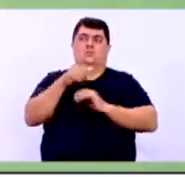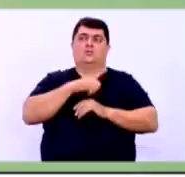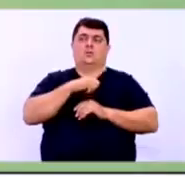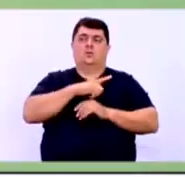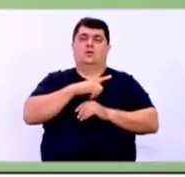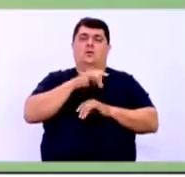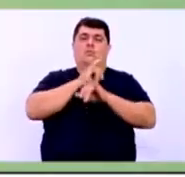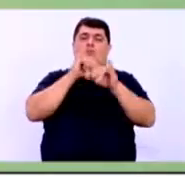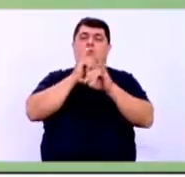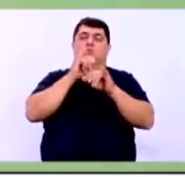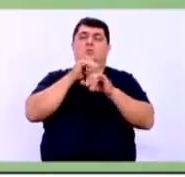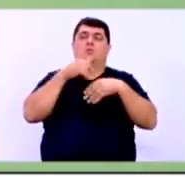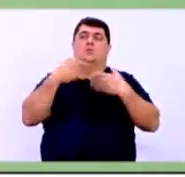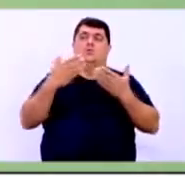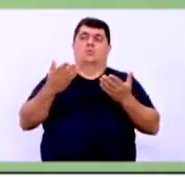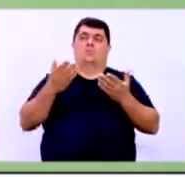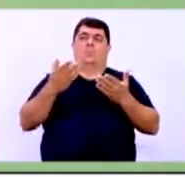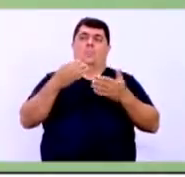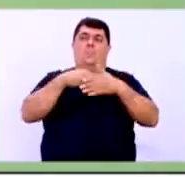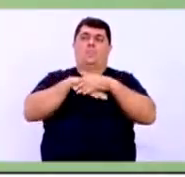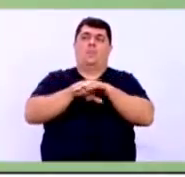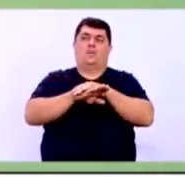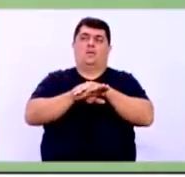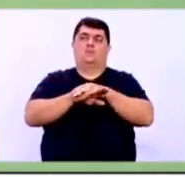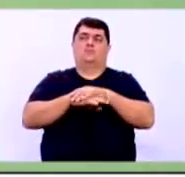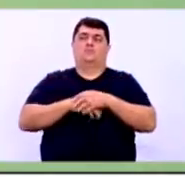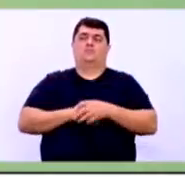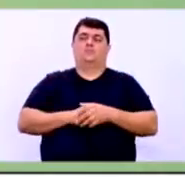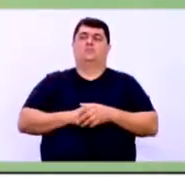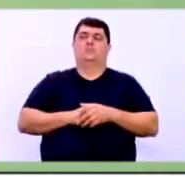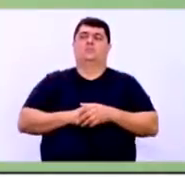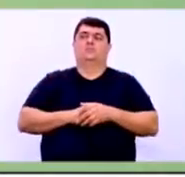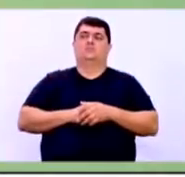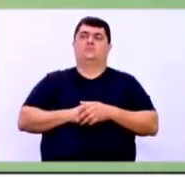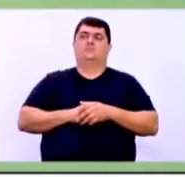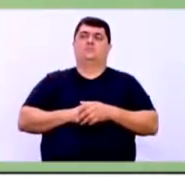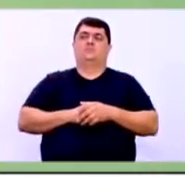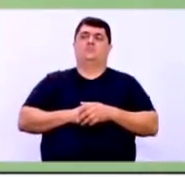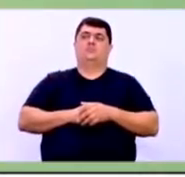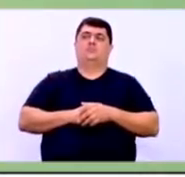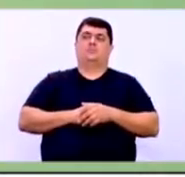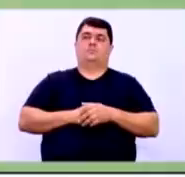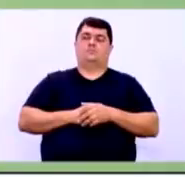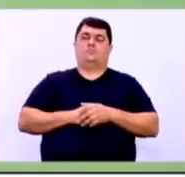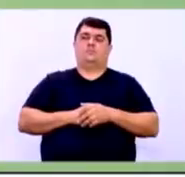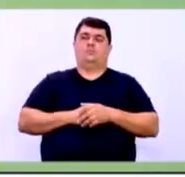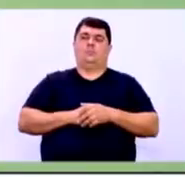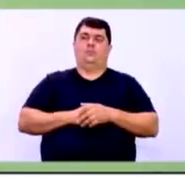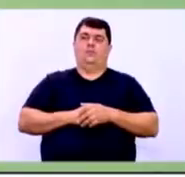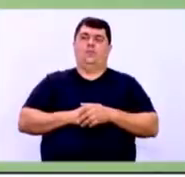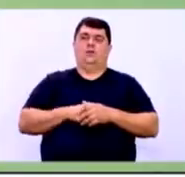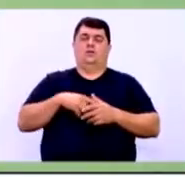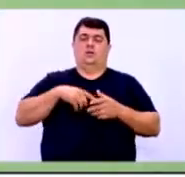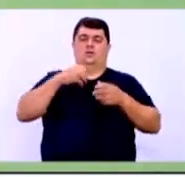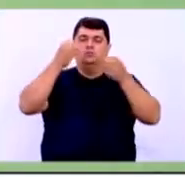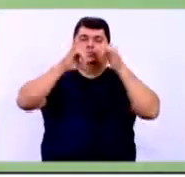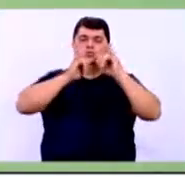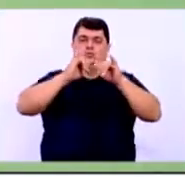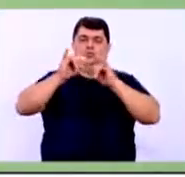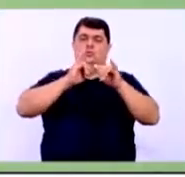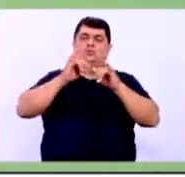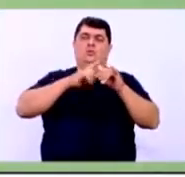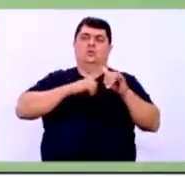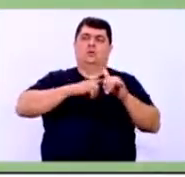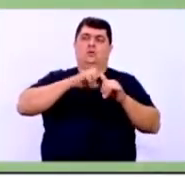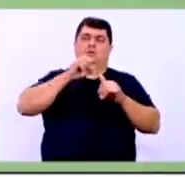seguintes dados na conta de estoque em determinado mês. Então foi dado os dados, né? Saldo